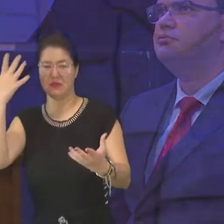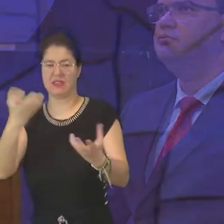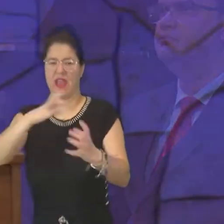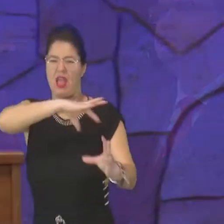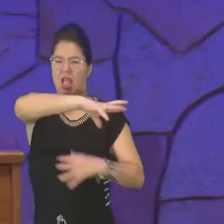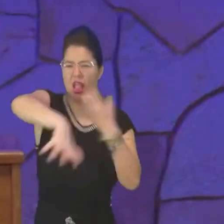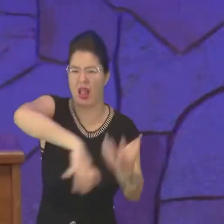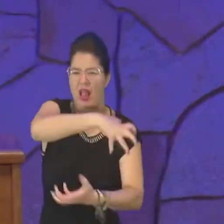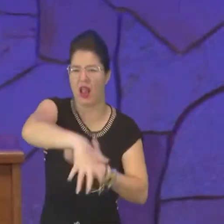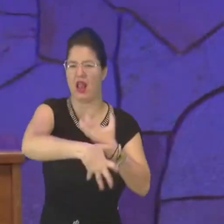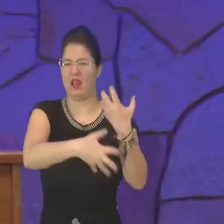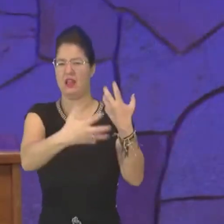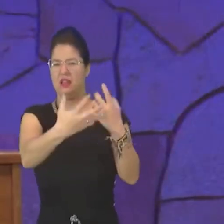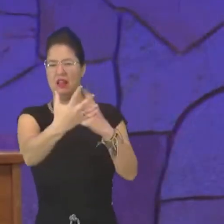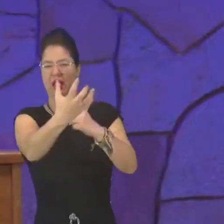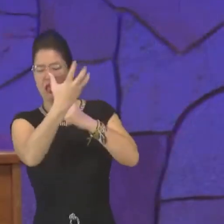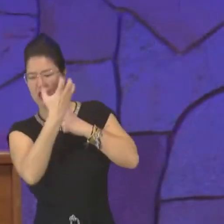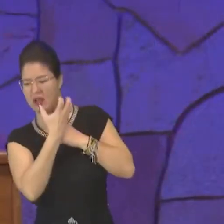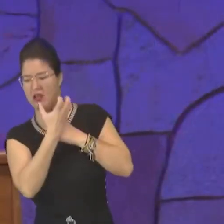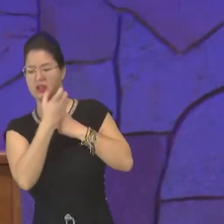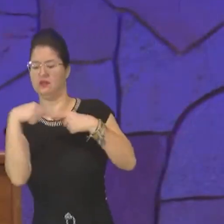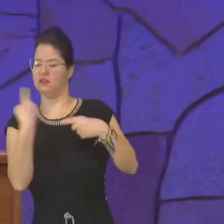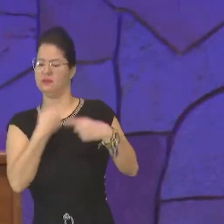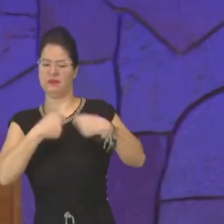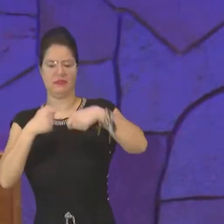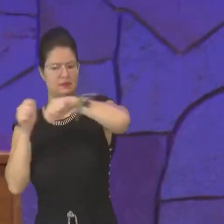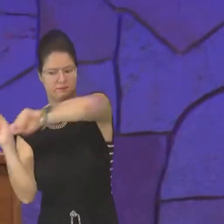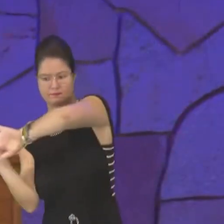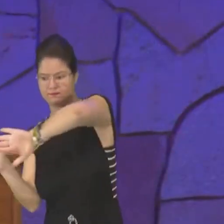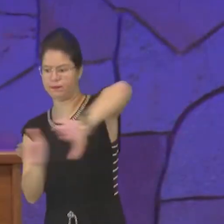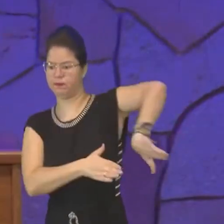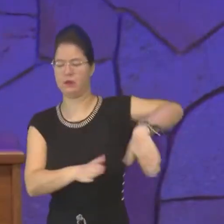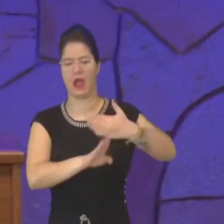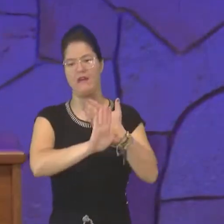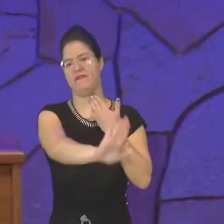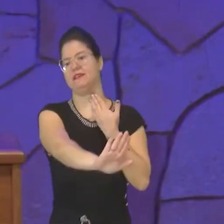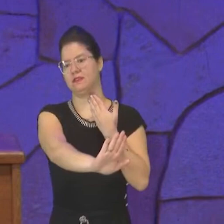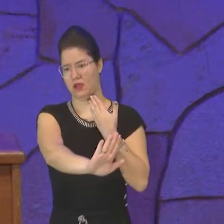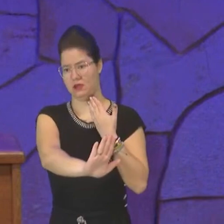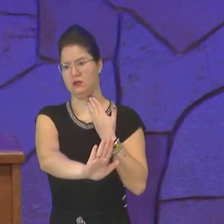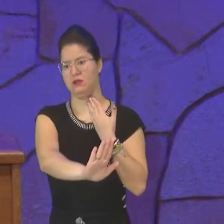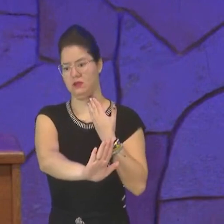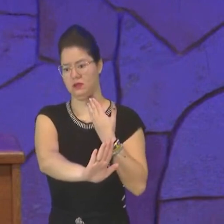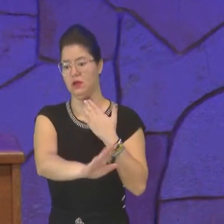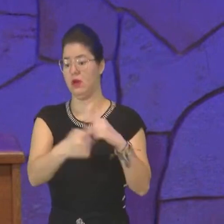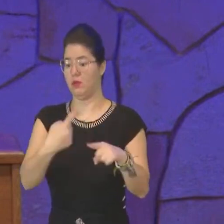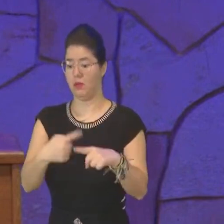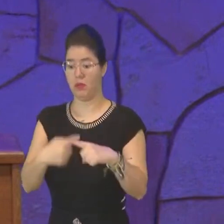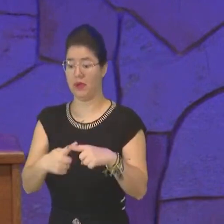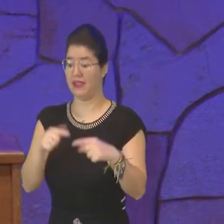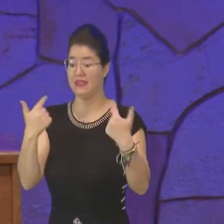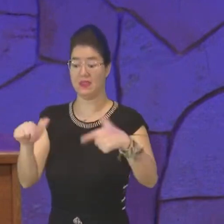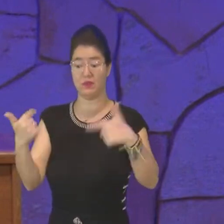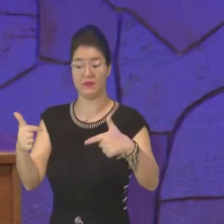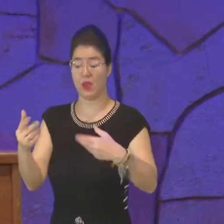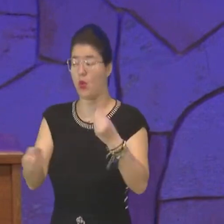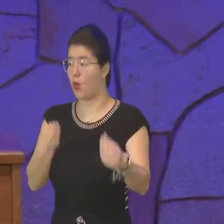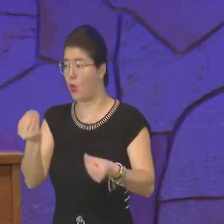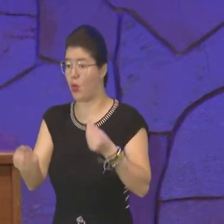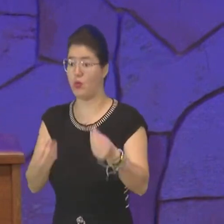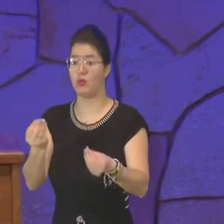trazendo alvoroço, porque a palavra do Senhor é tão clara nestas perguntas que Ele faz. Não há nenhuma